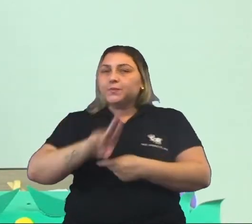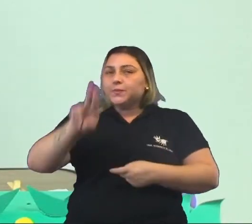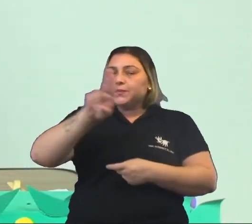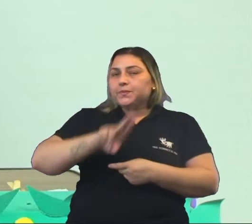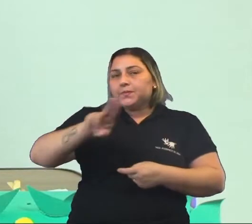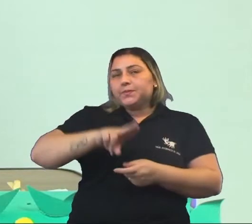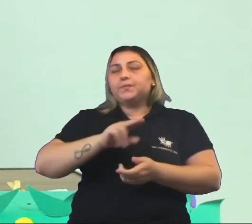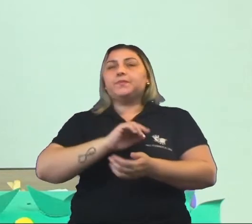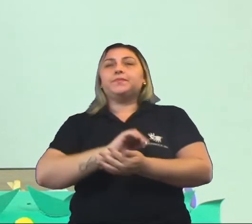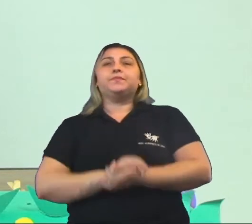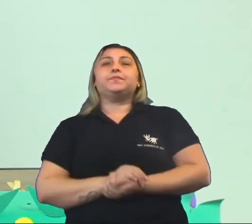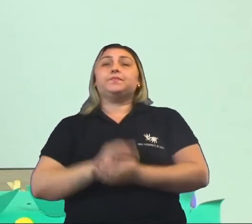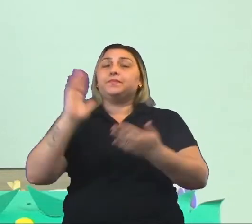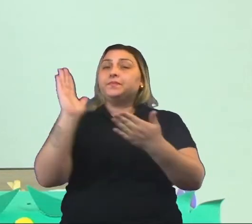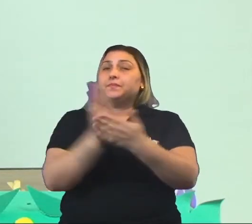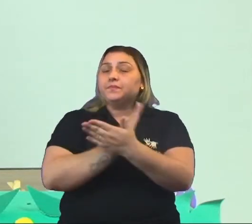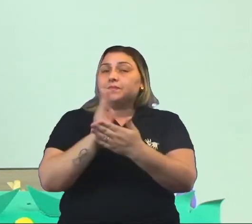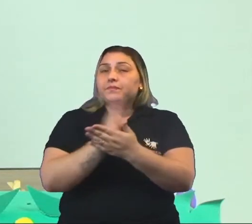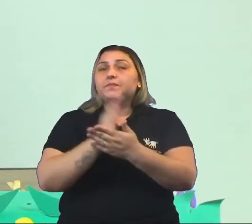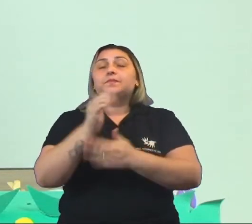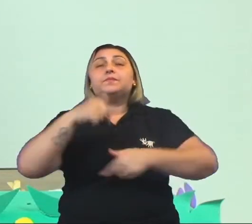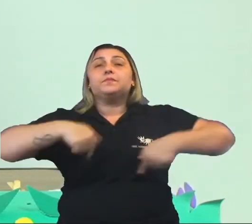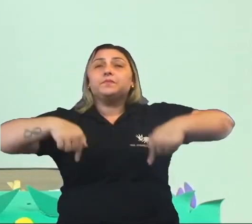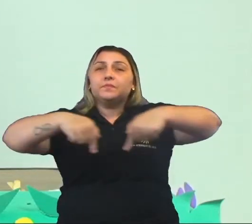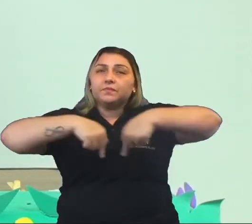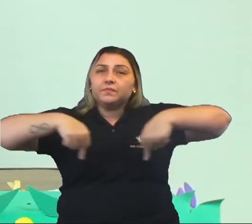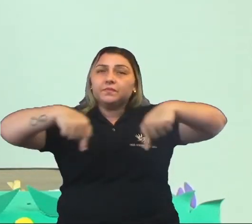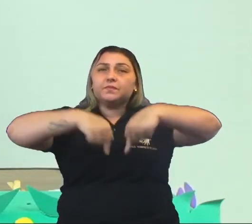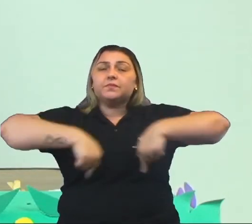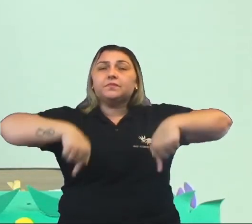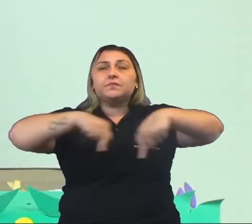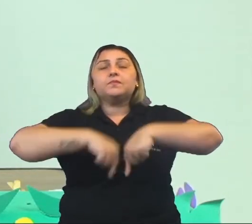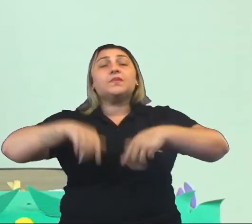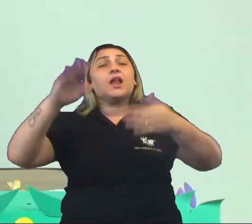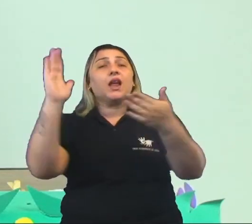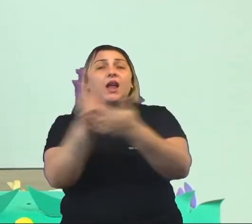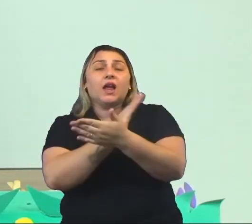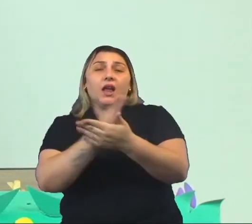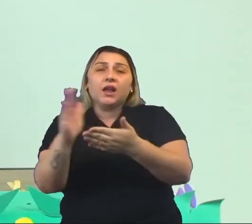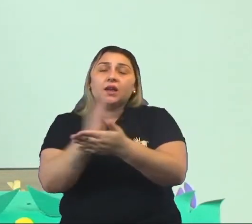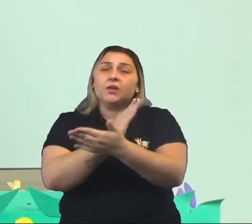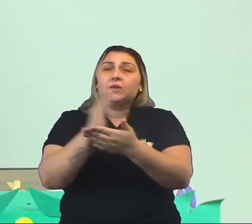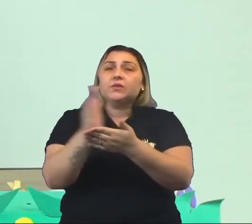são utilizadas alguns processos químicos, como alguns